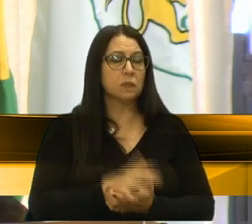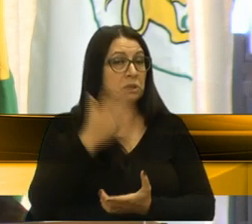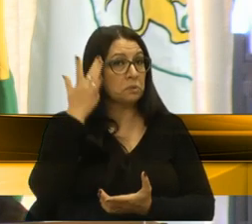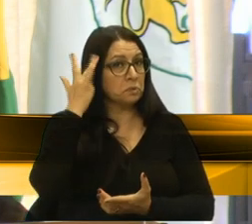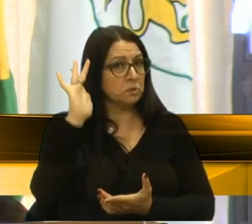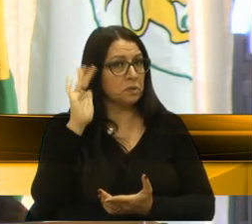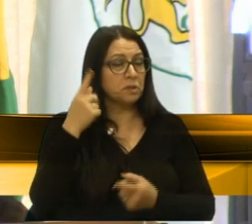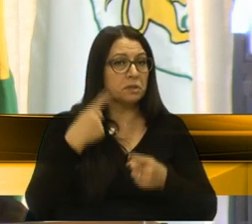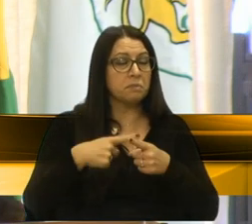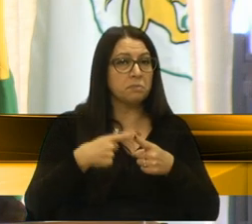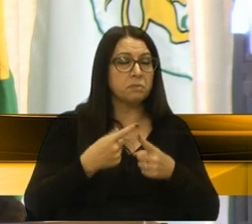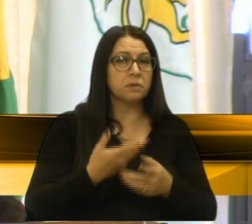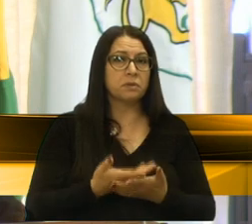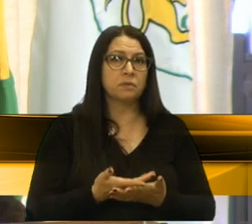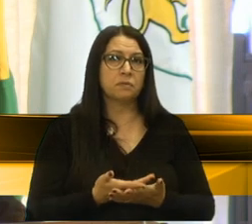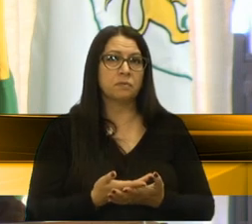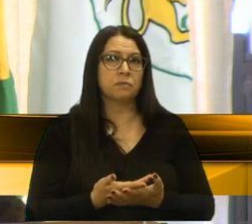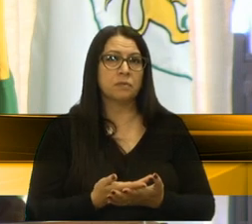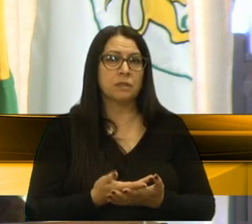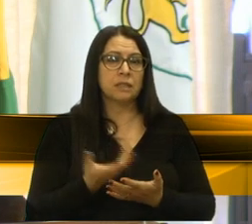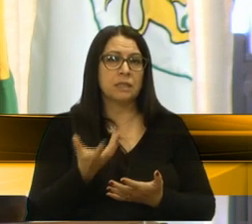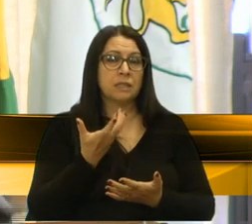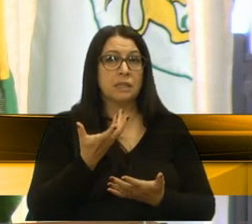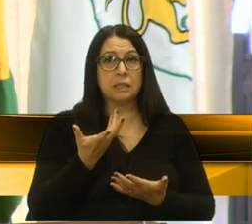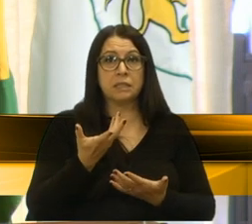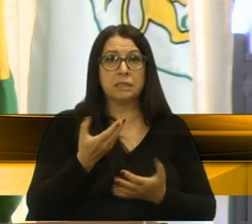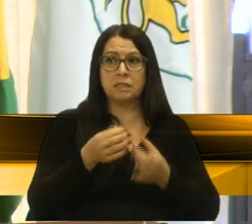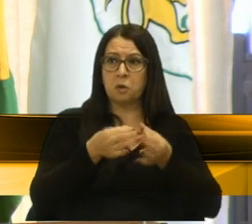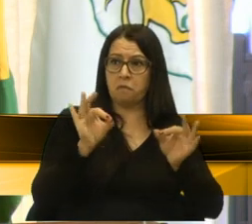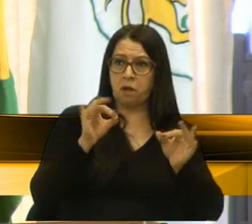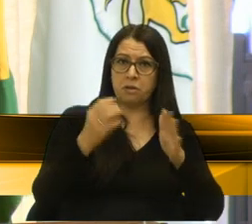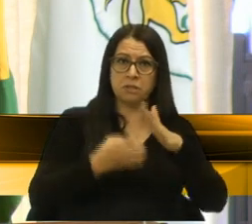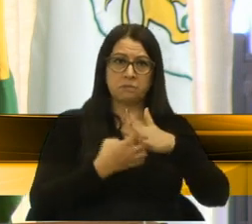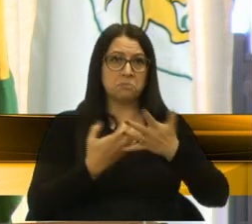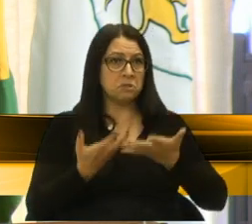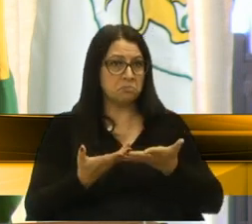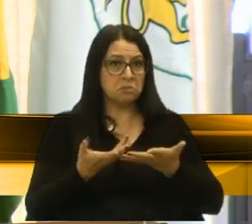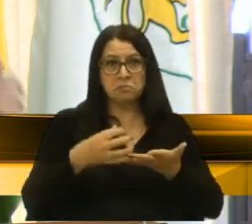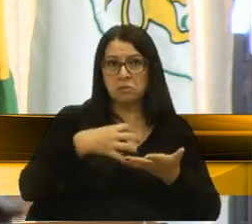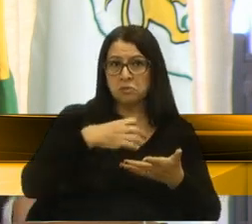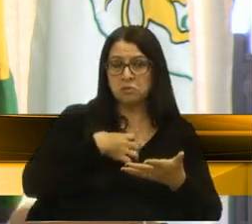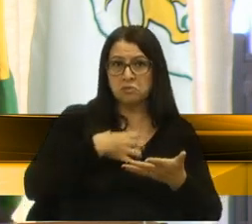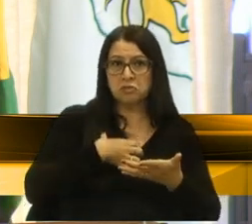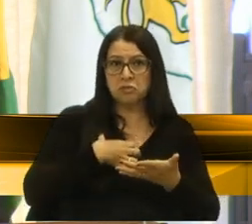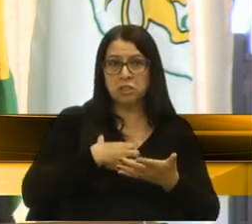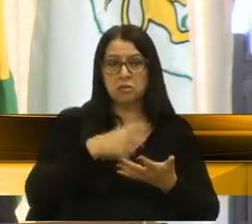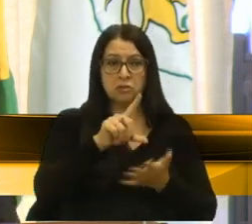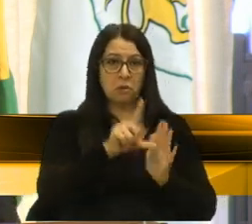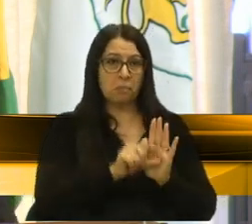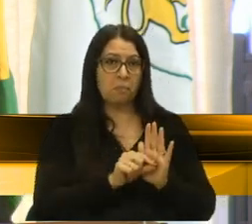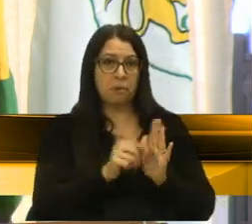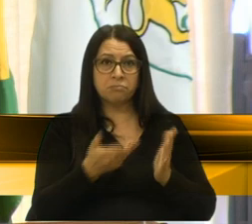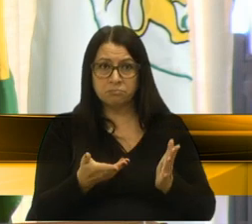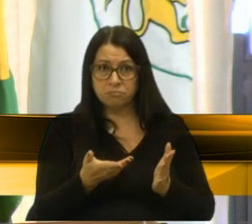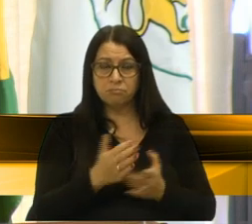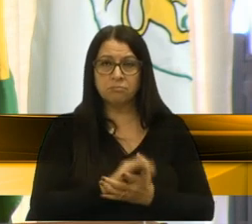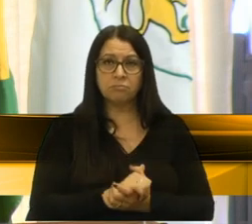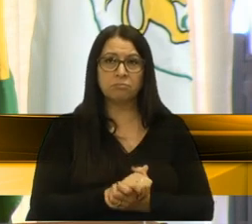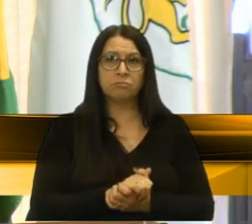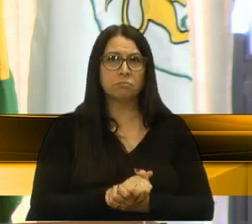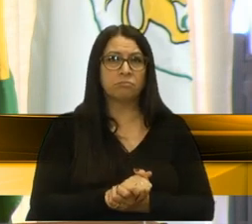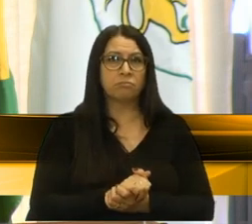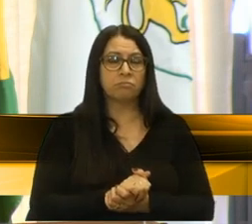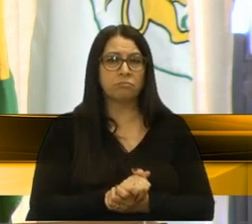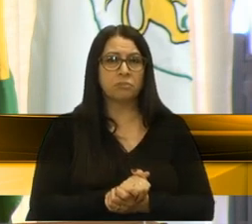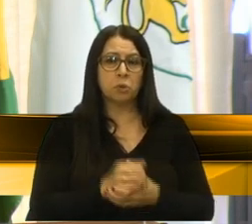é porque querem salvar a empresa, é uma forma de amenizar